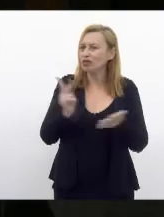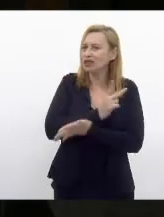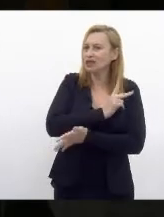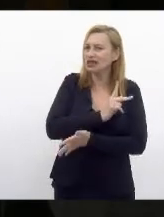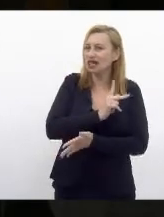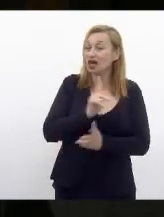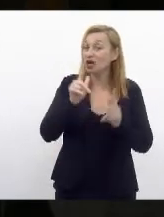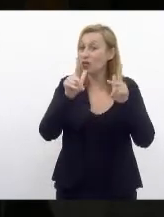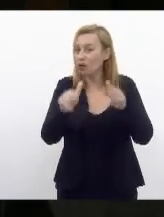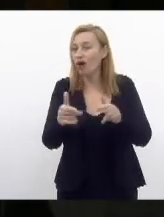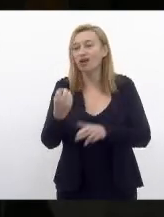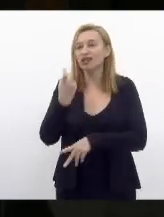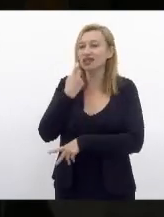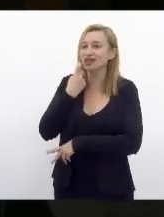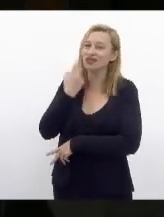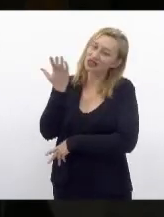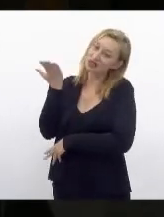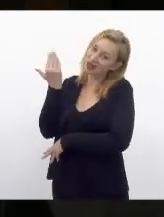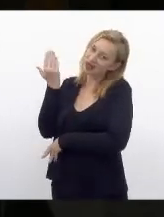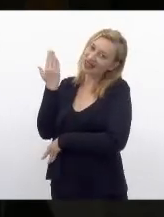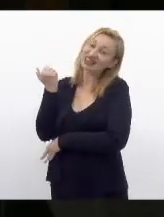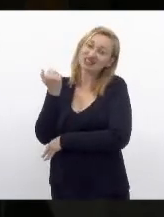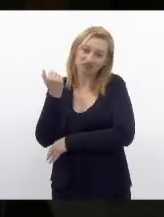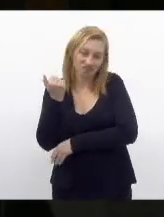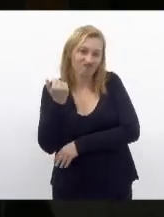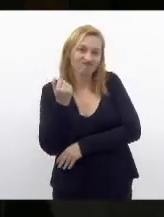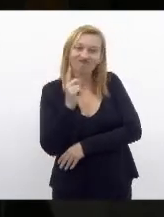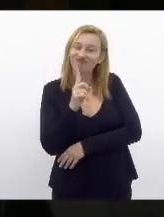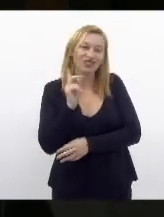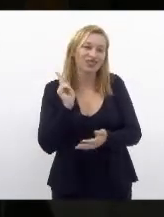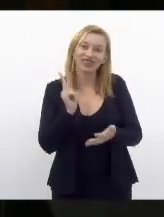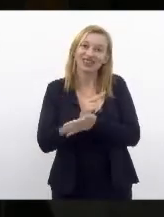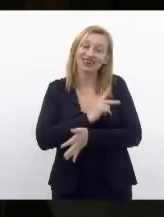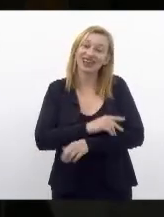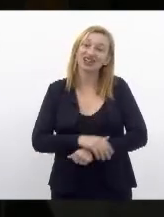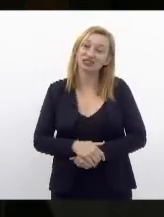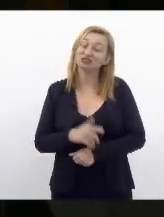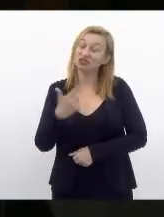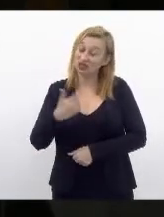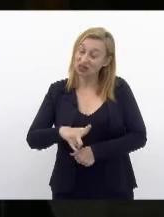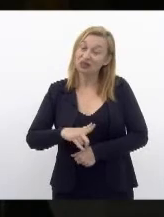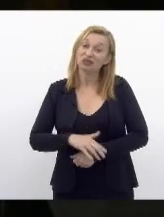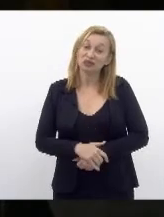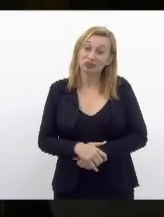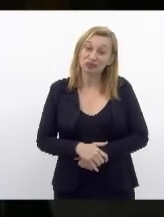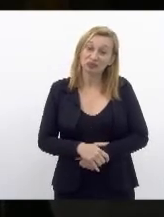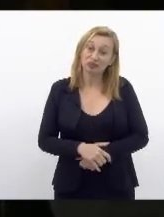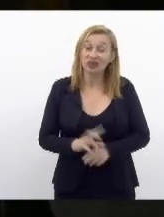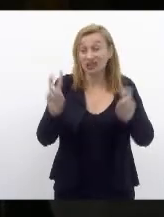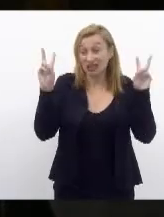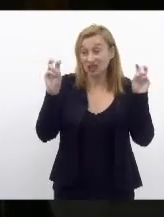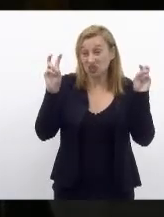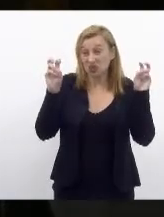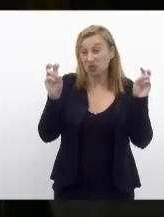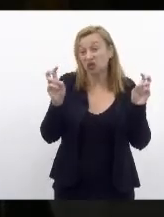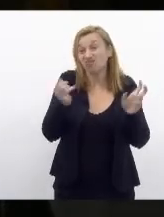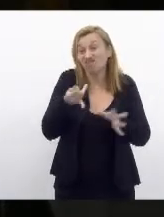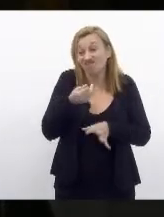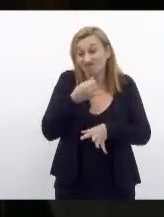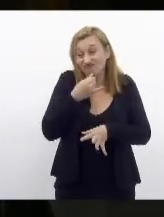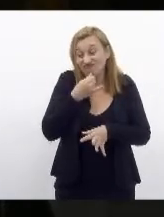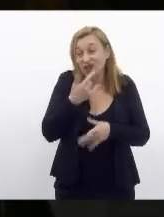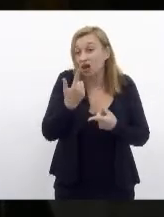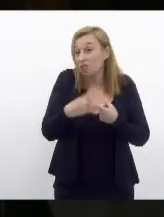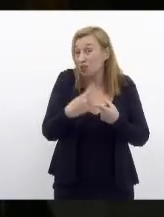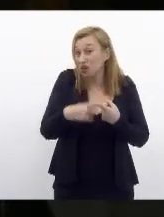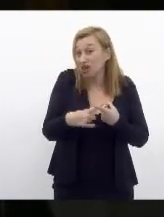como aconteceu sexta-feira passada, não acontecerá novamente essa situação tão constrangedora, até